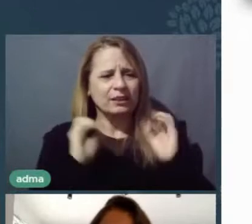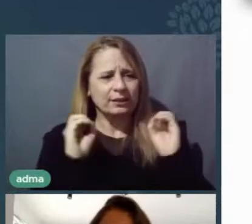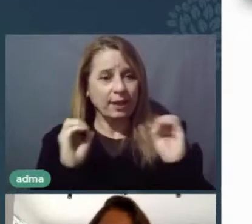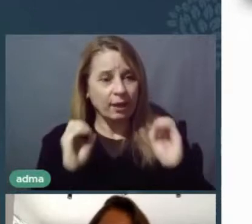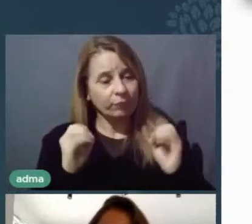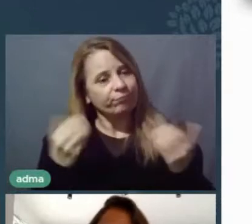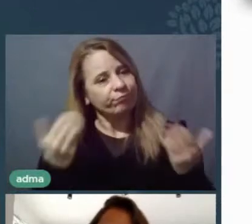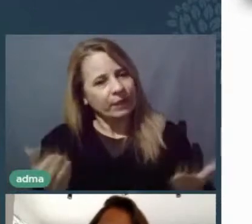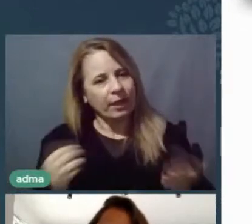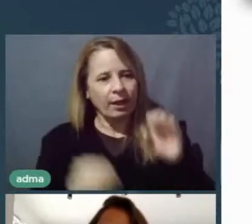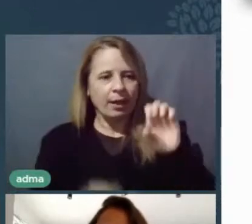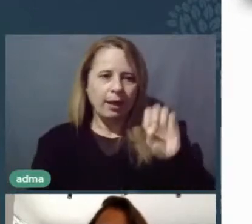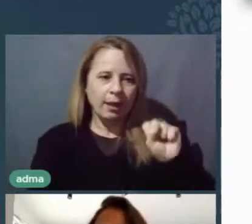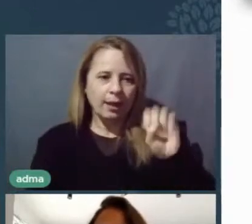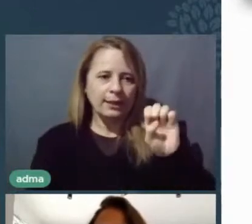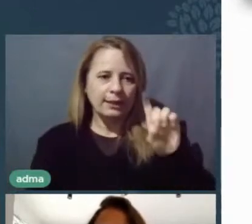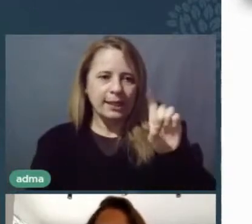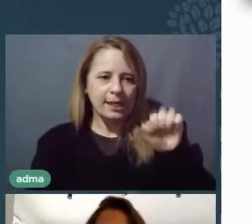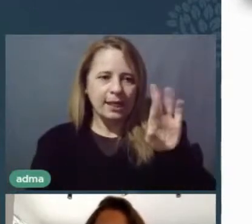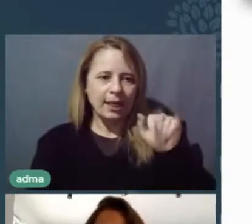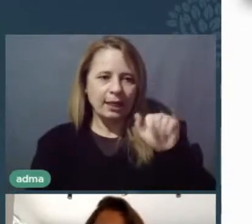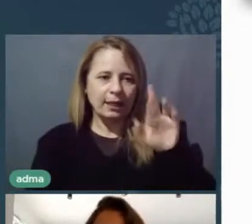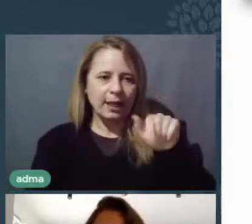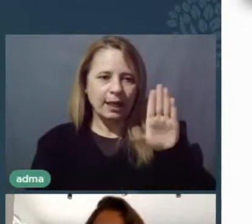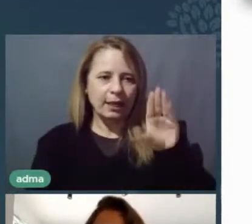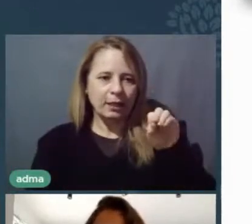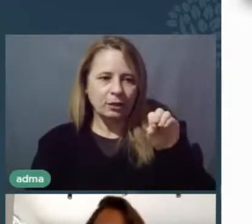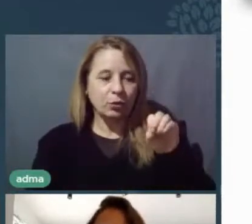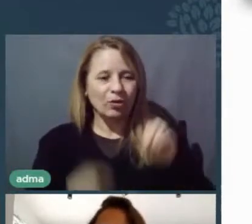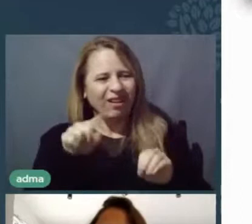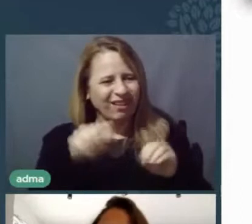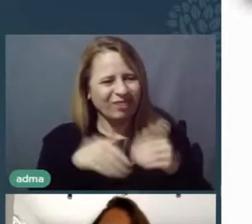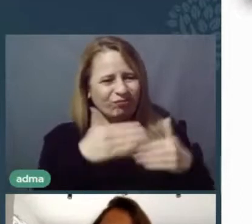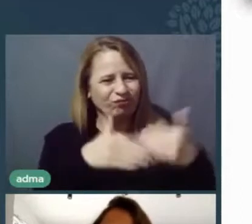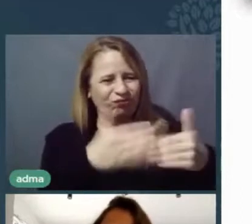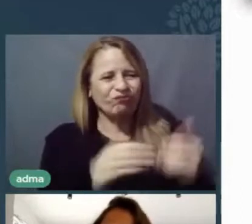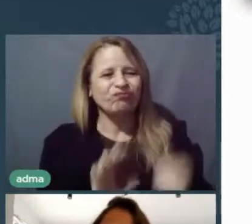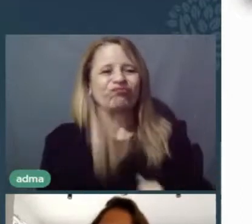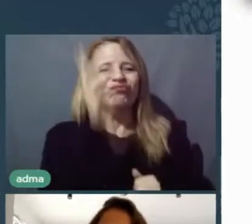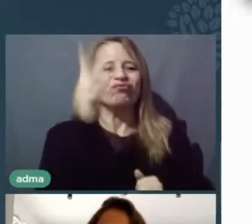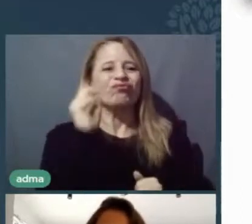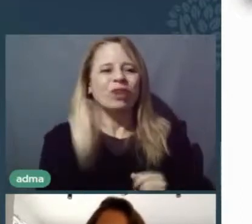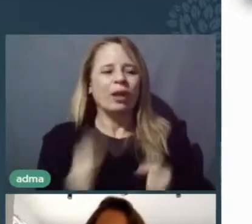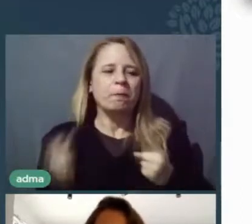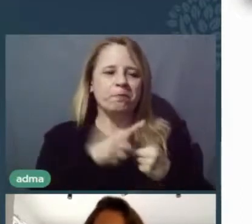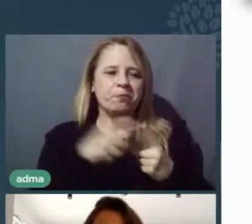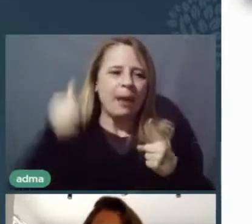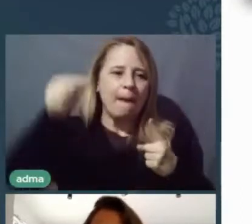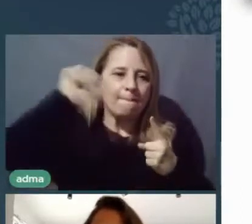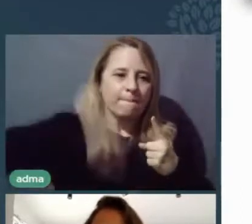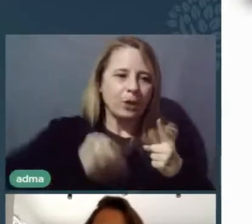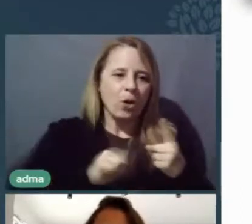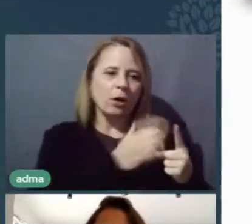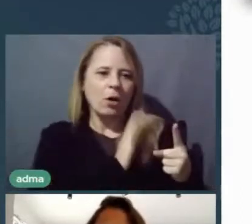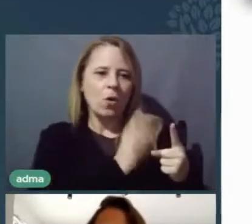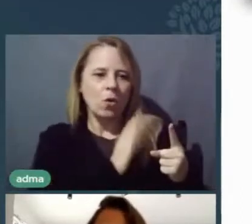são sedentários. E o sedentarismo tem várias consequências, que, dentre elas, piora